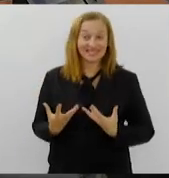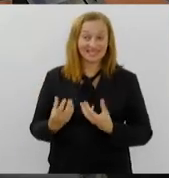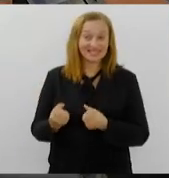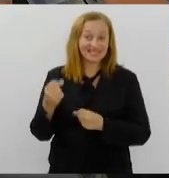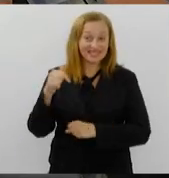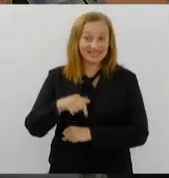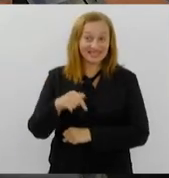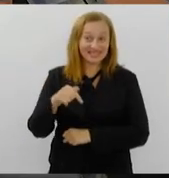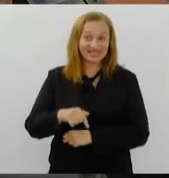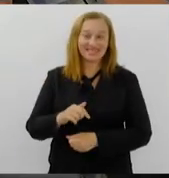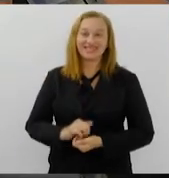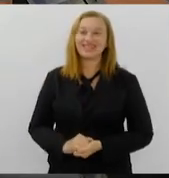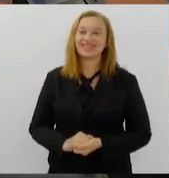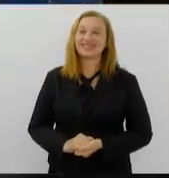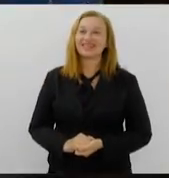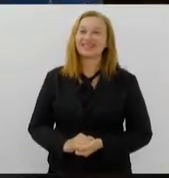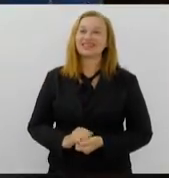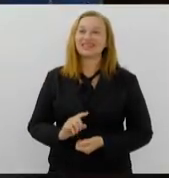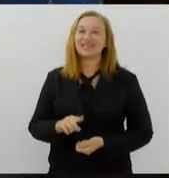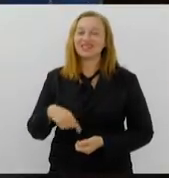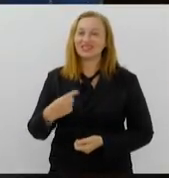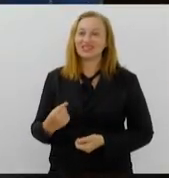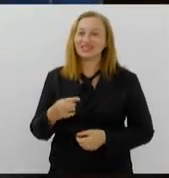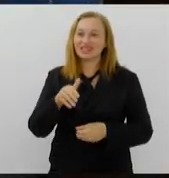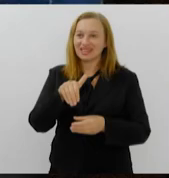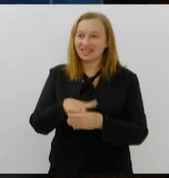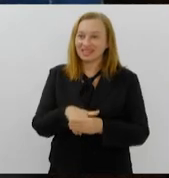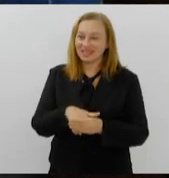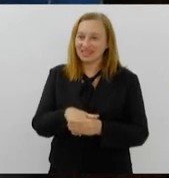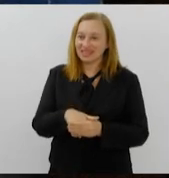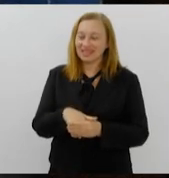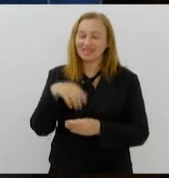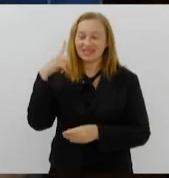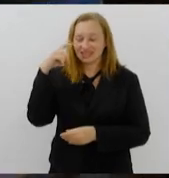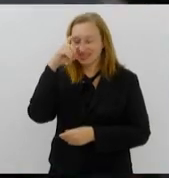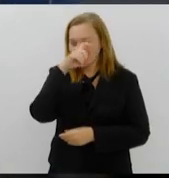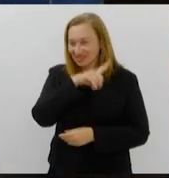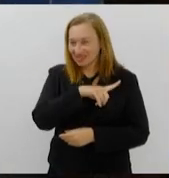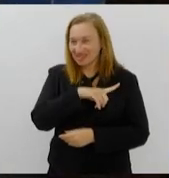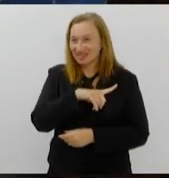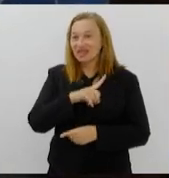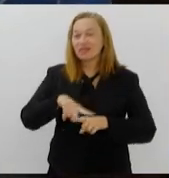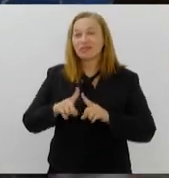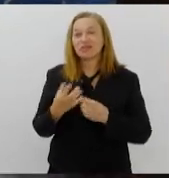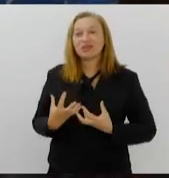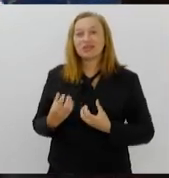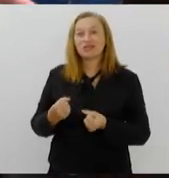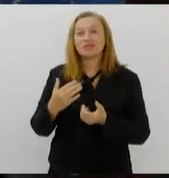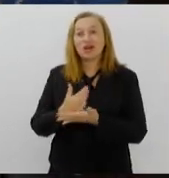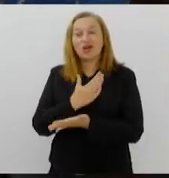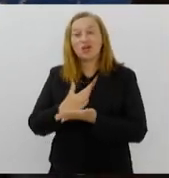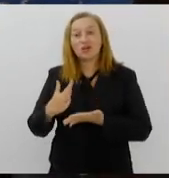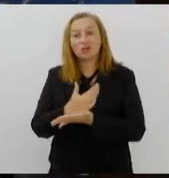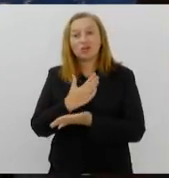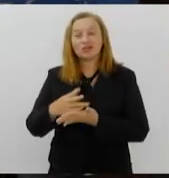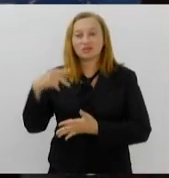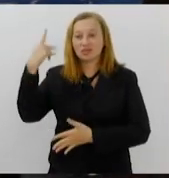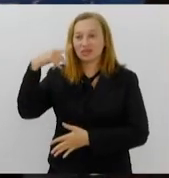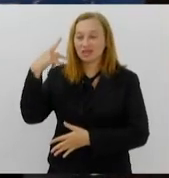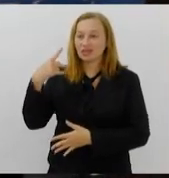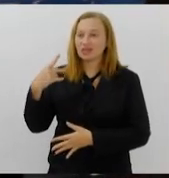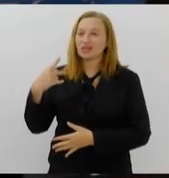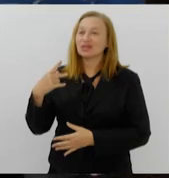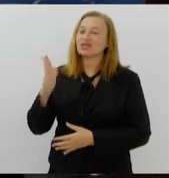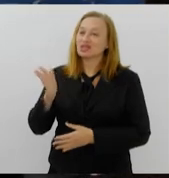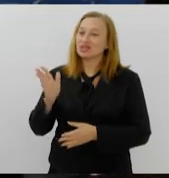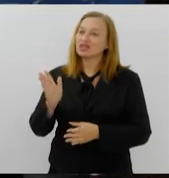aqui, né, após a eleição, uma eleição difícil, mas estou recebendo alguns dos meus vereadores eleitos,